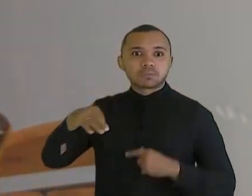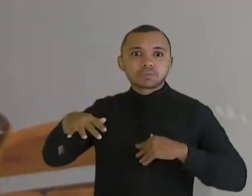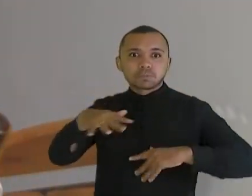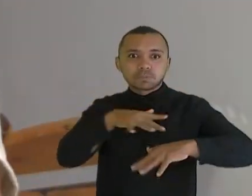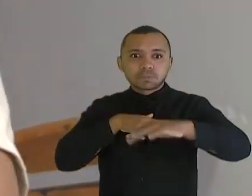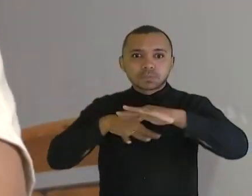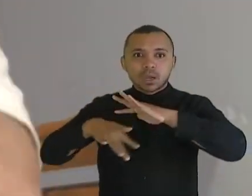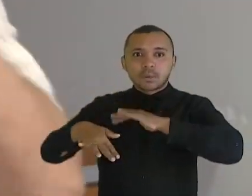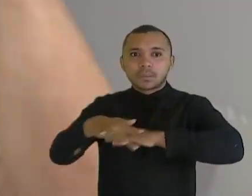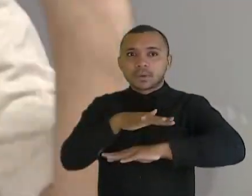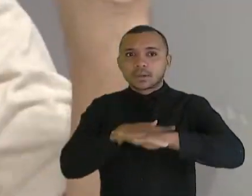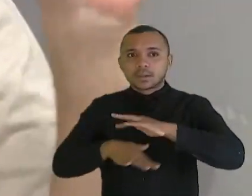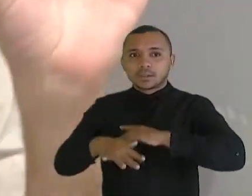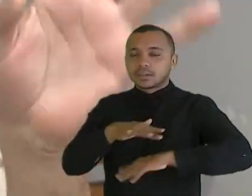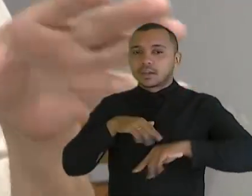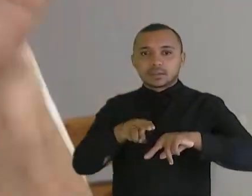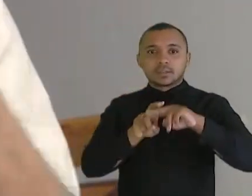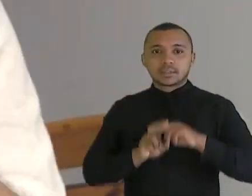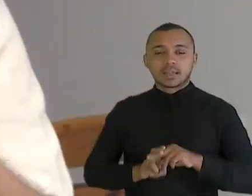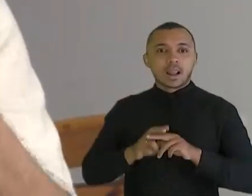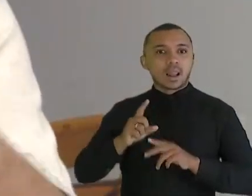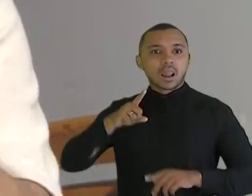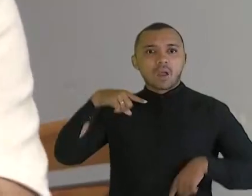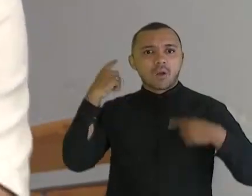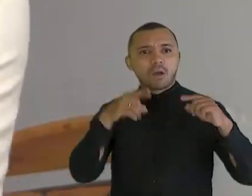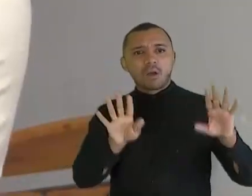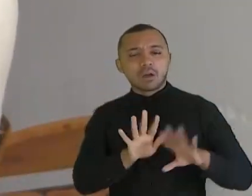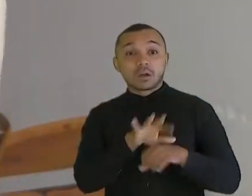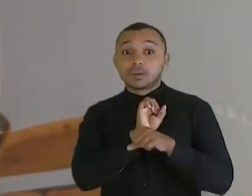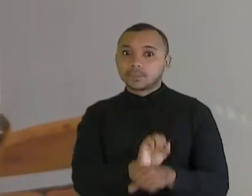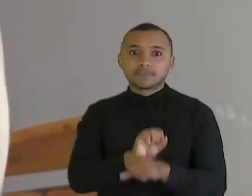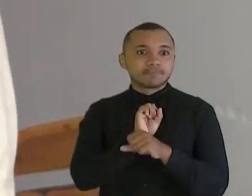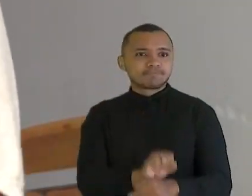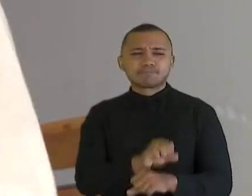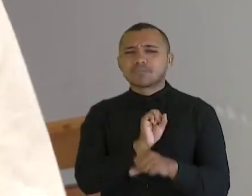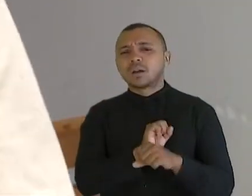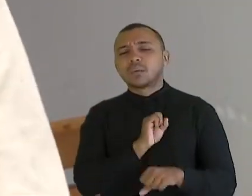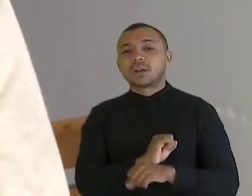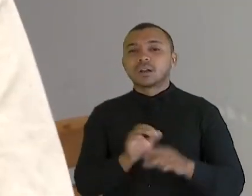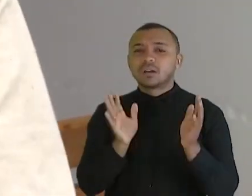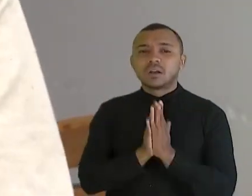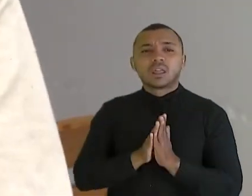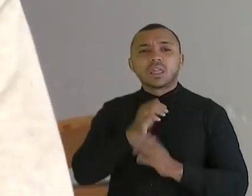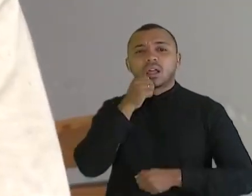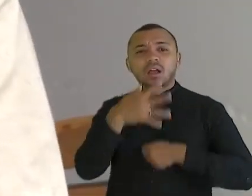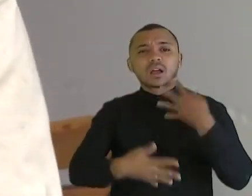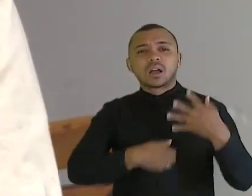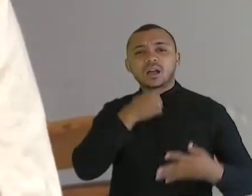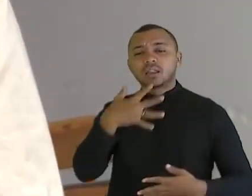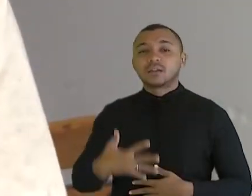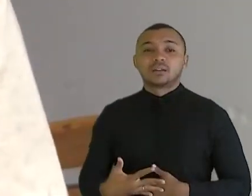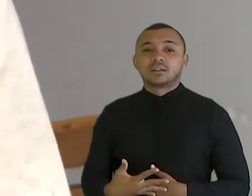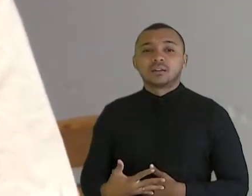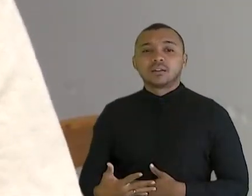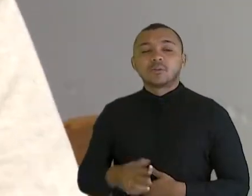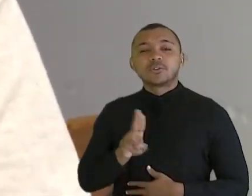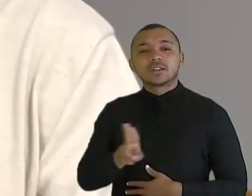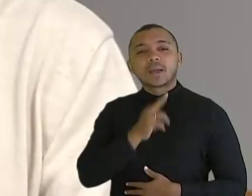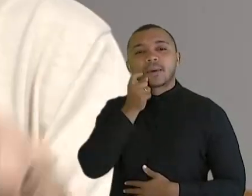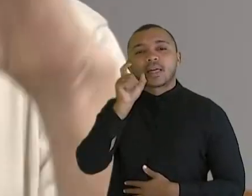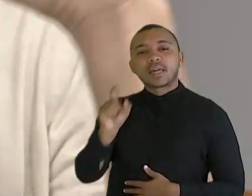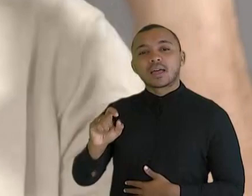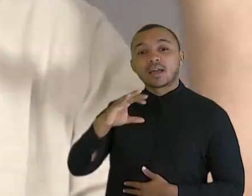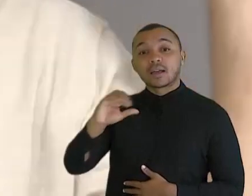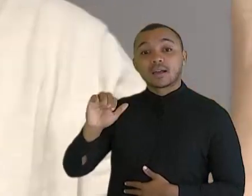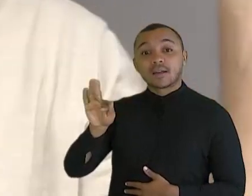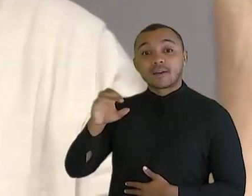aí ela fica louca e diz: para de difamar meu cafofo. É quase uma palavrinha assim que ela usa, né? E aí